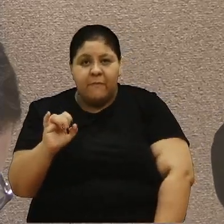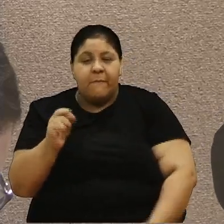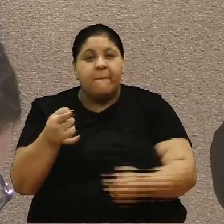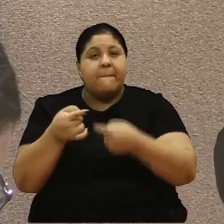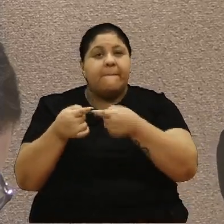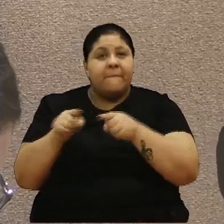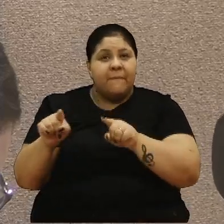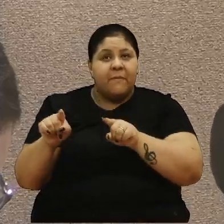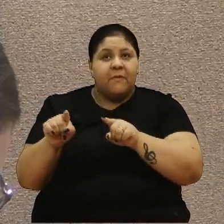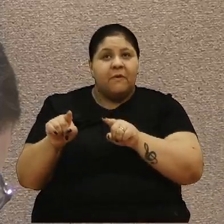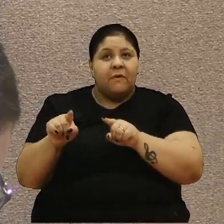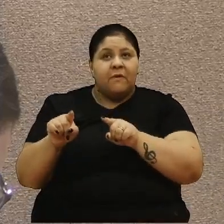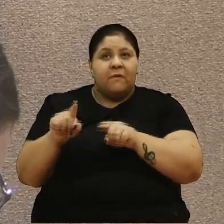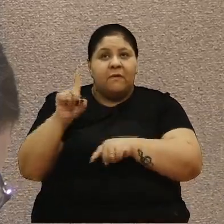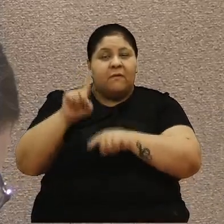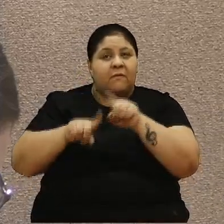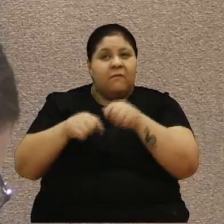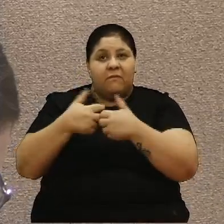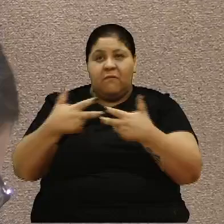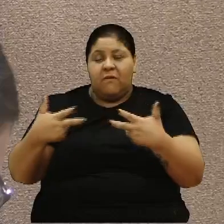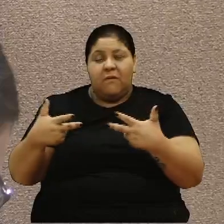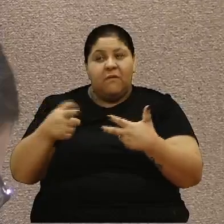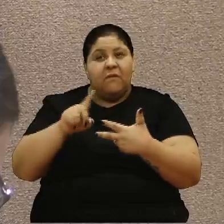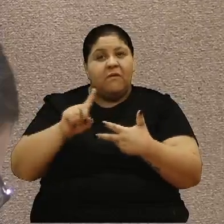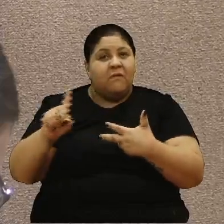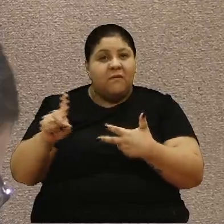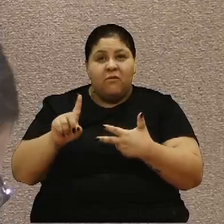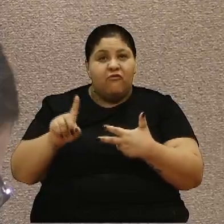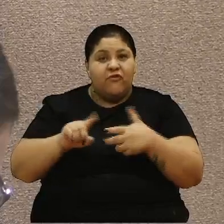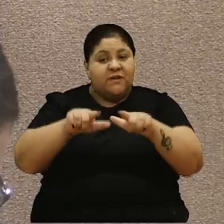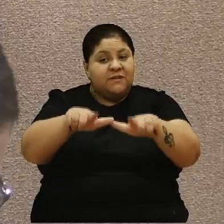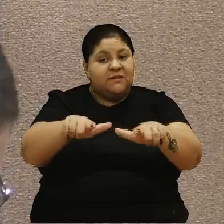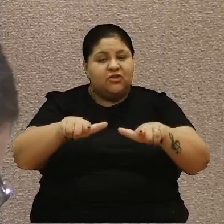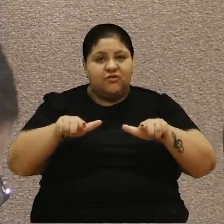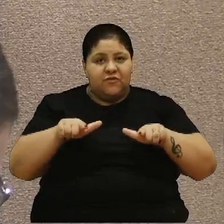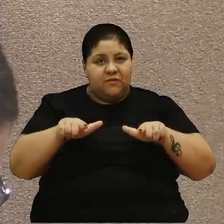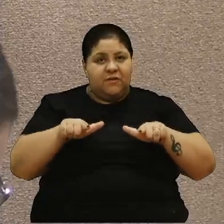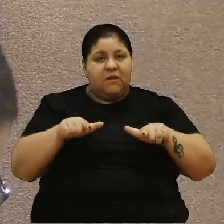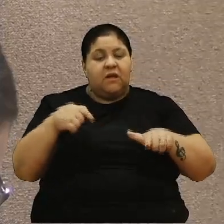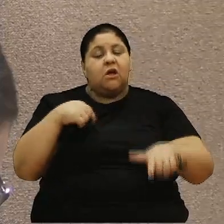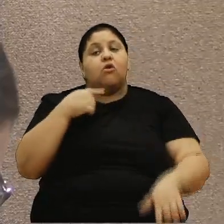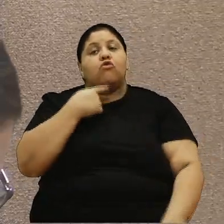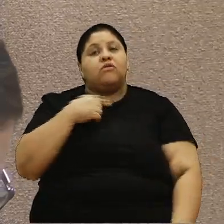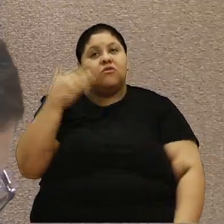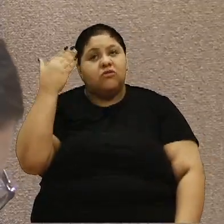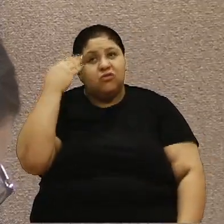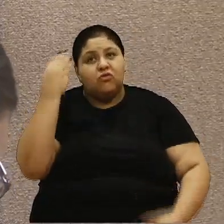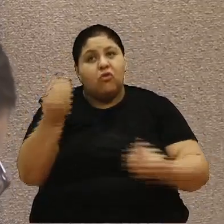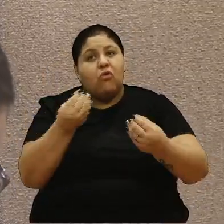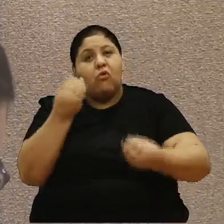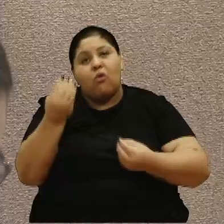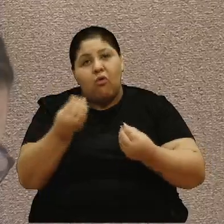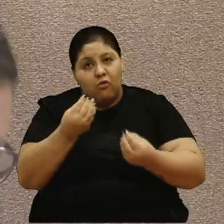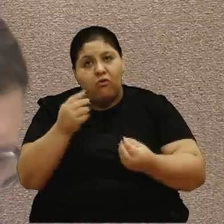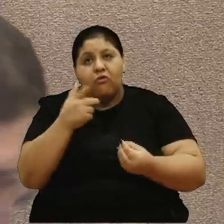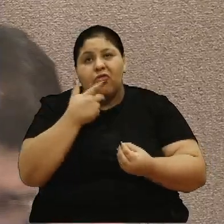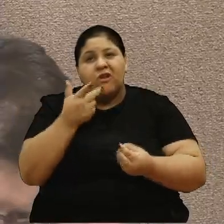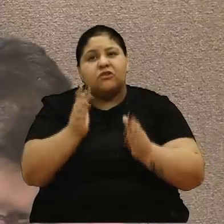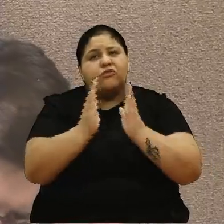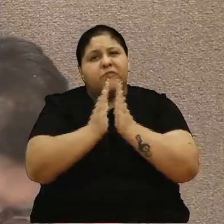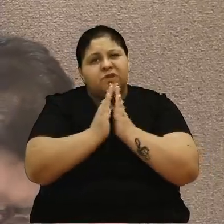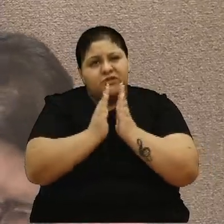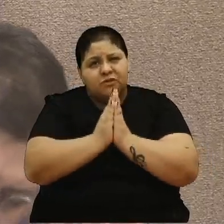entanto, esse equipamento ainda não foi certificado. Então eu gostaria de saber qual que é a situação, e aqui eu faço um